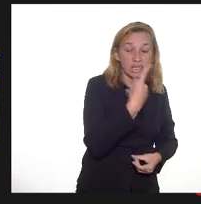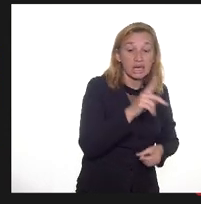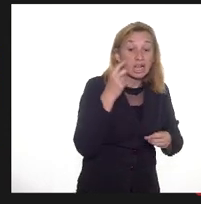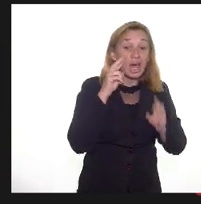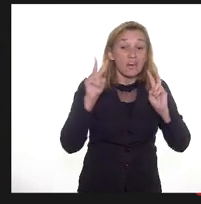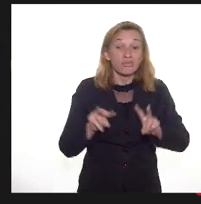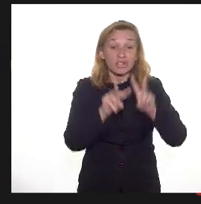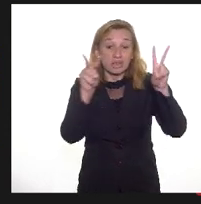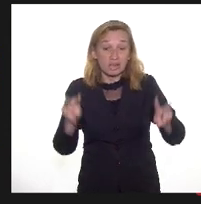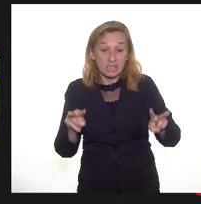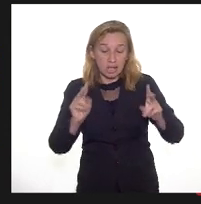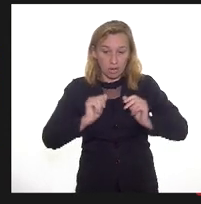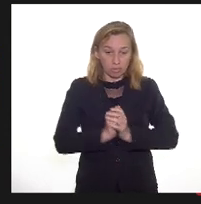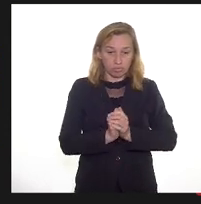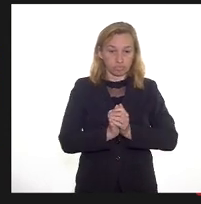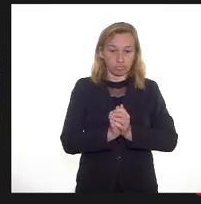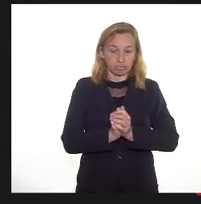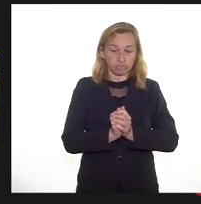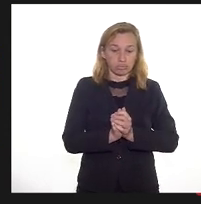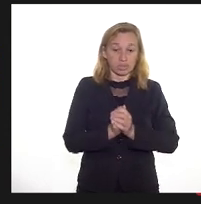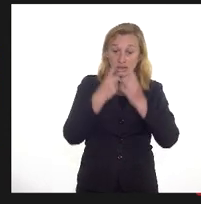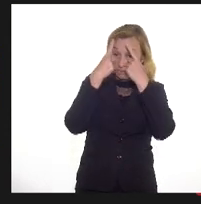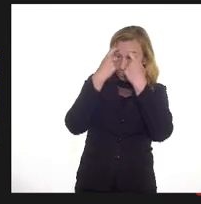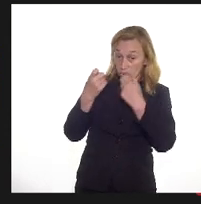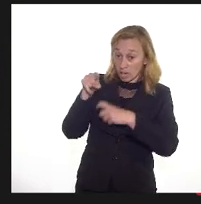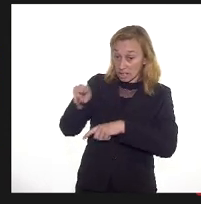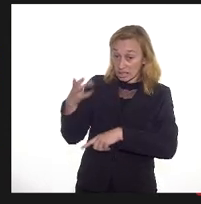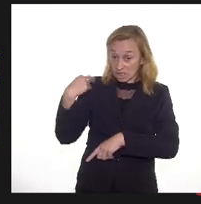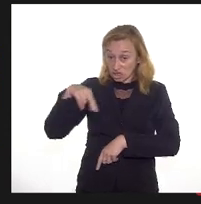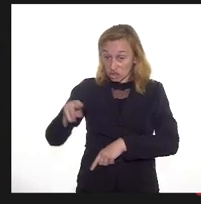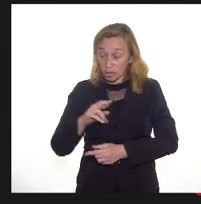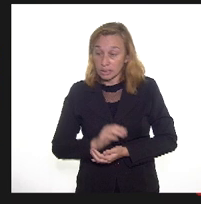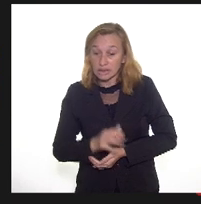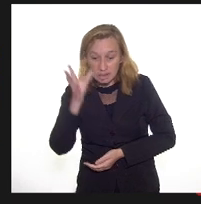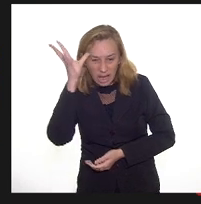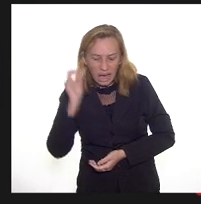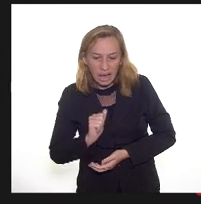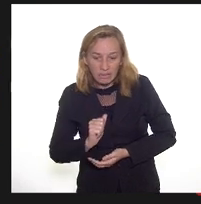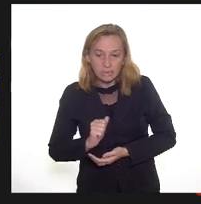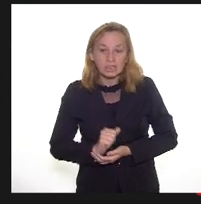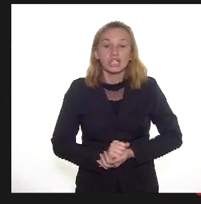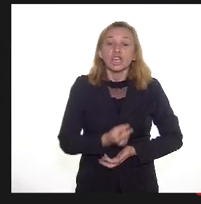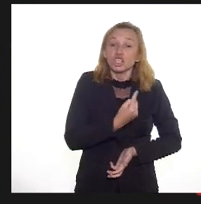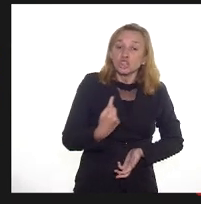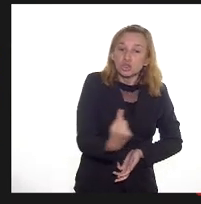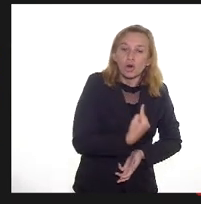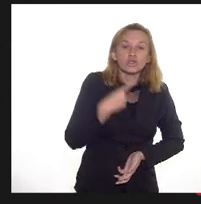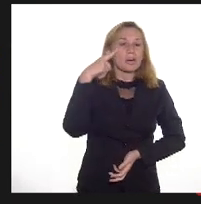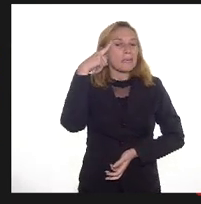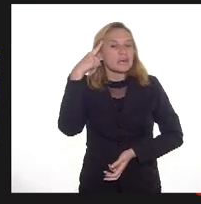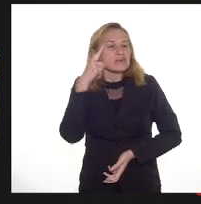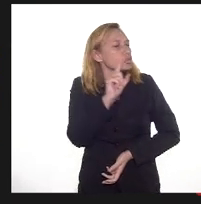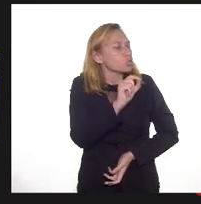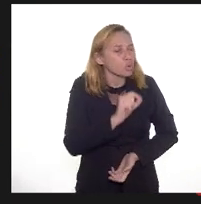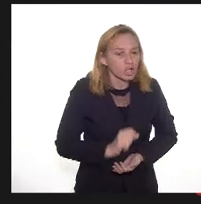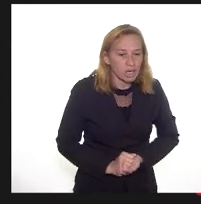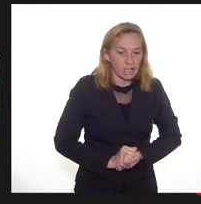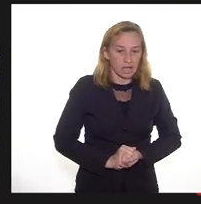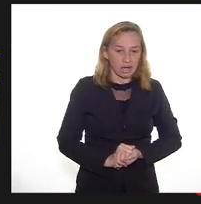visão desses conflitos, né? E nós percebemos